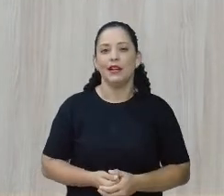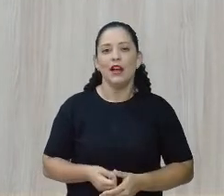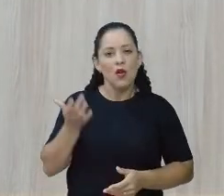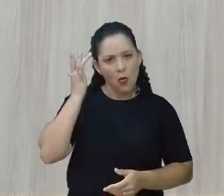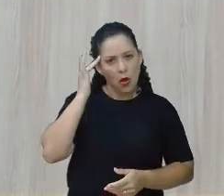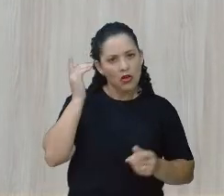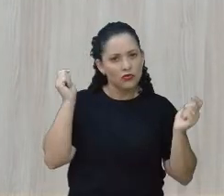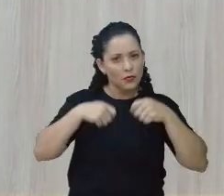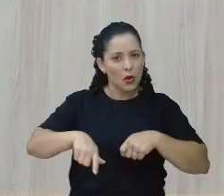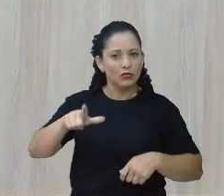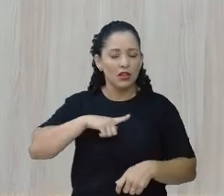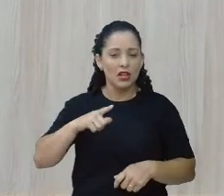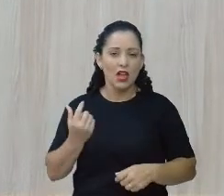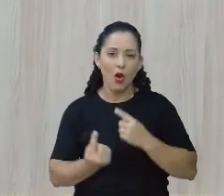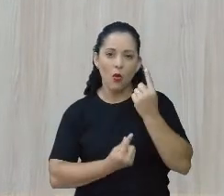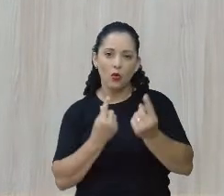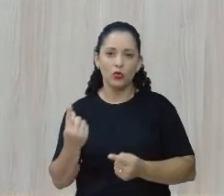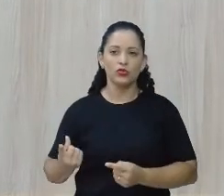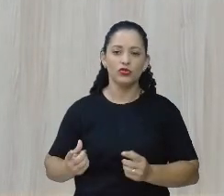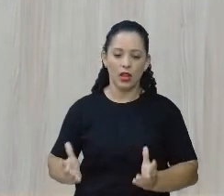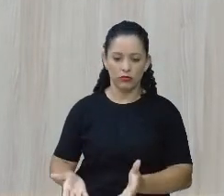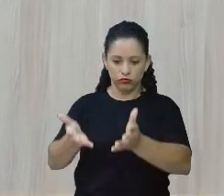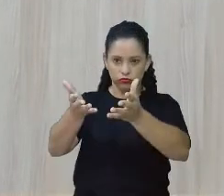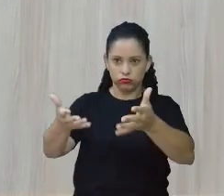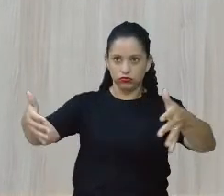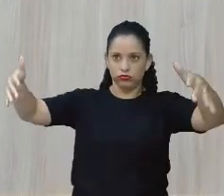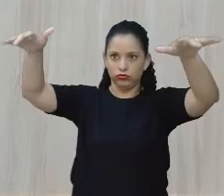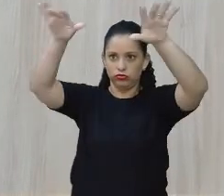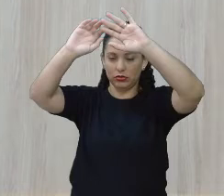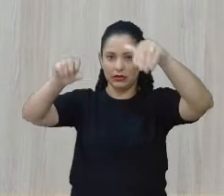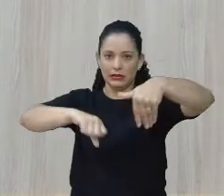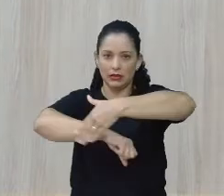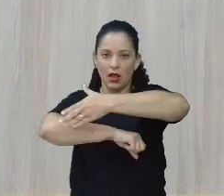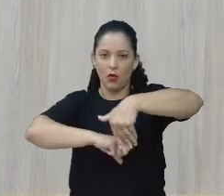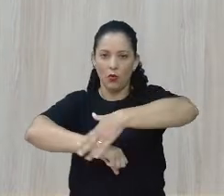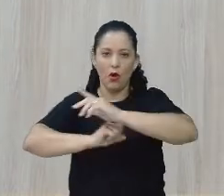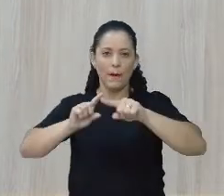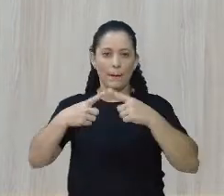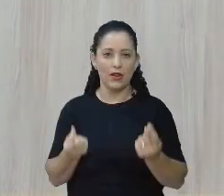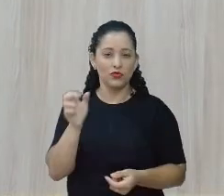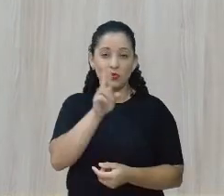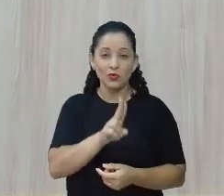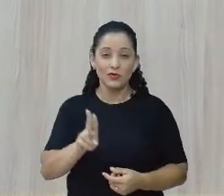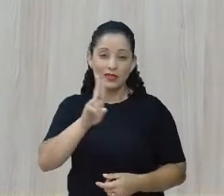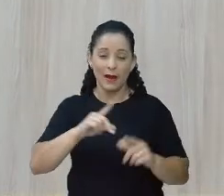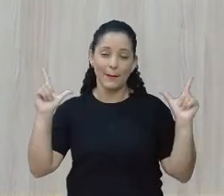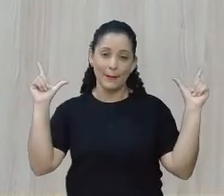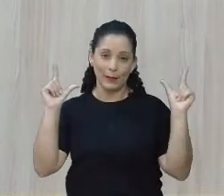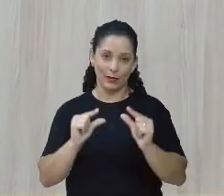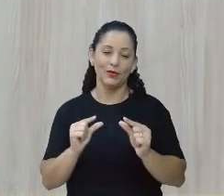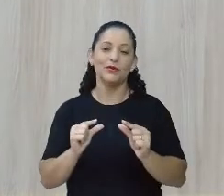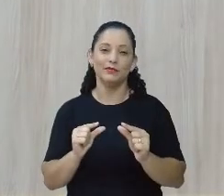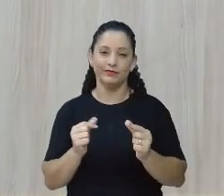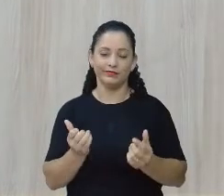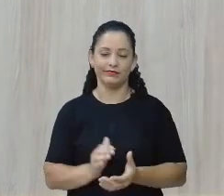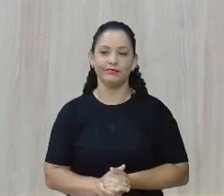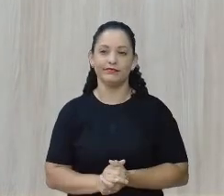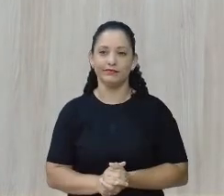possível encontrar orelhões na rua, contudo, a gente não utiliza mais esse tipo de comunicação, né? Pouca gente